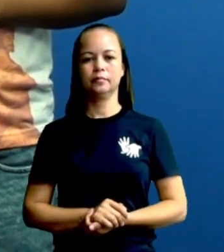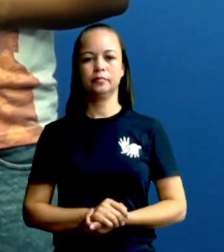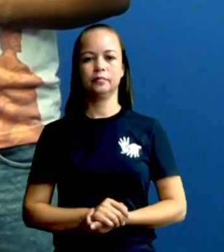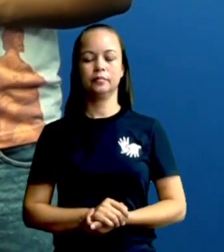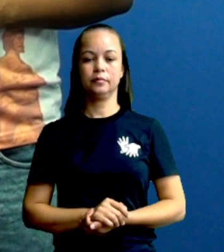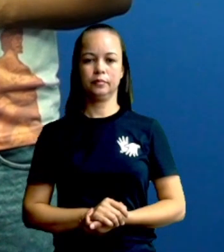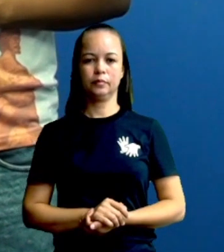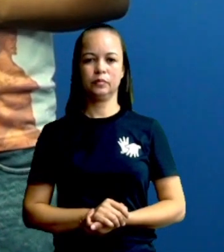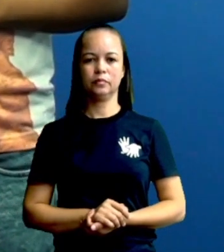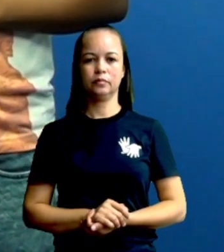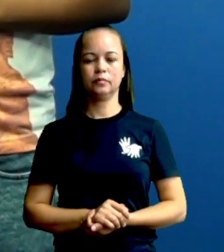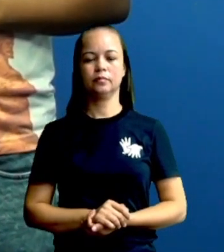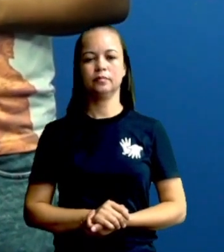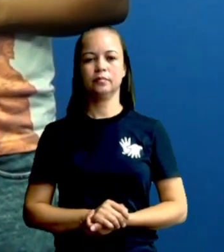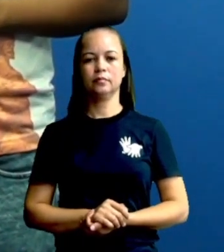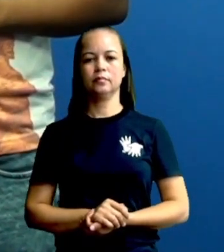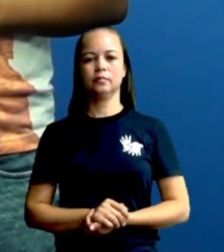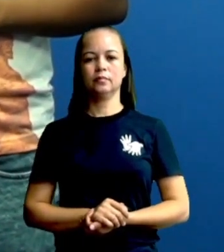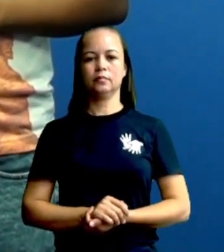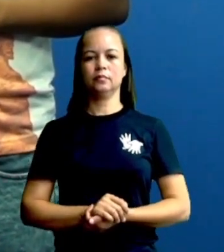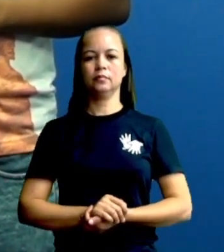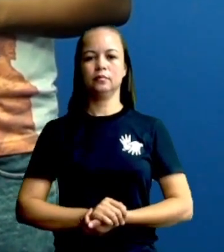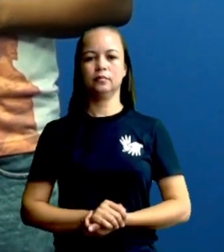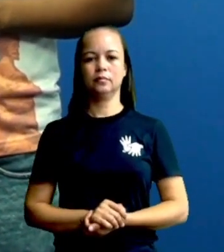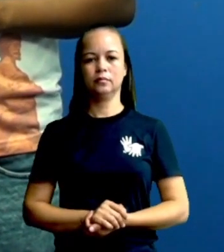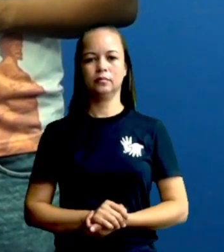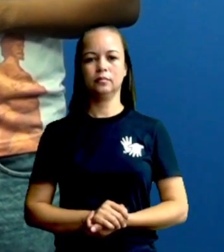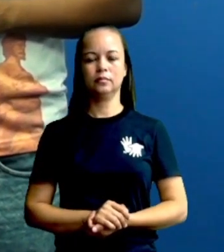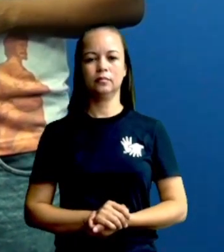Ciências da Natureza, sétimo ano, professor Jorge Costa.